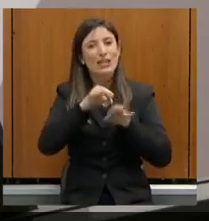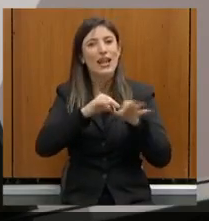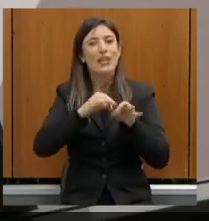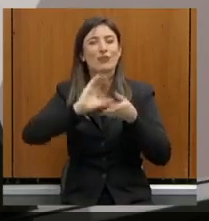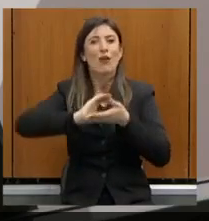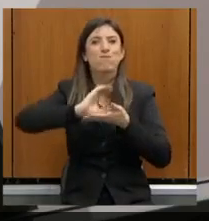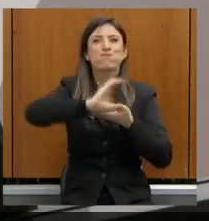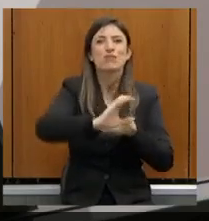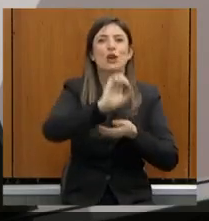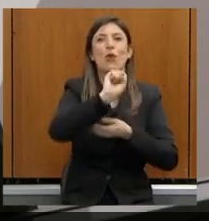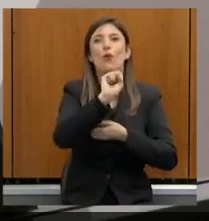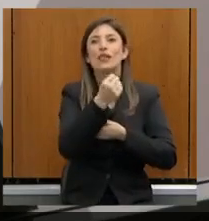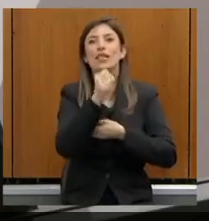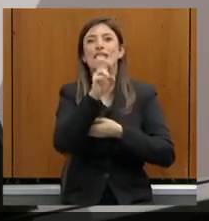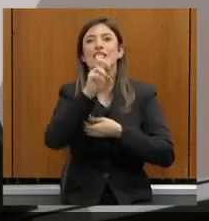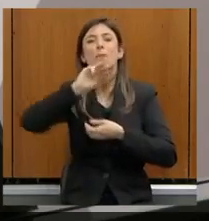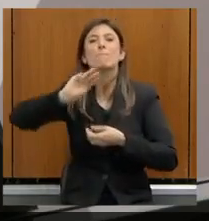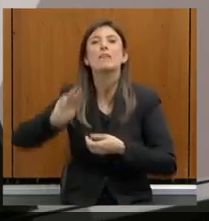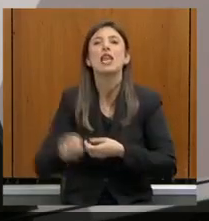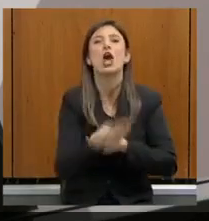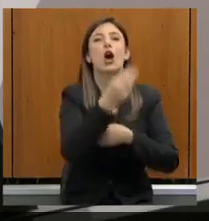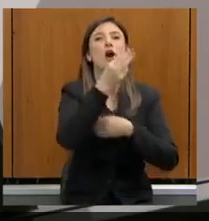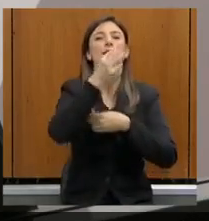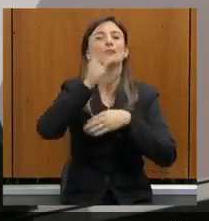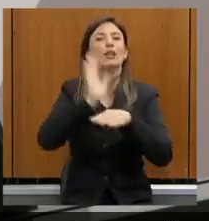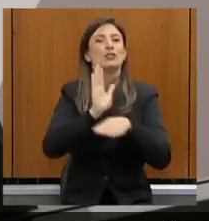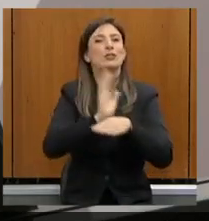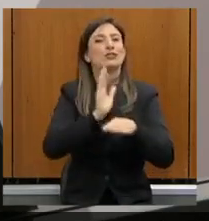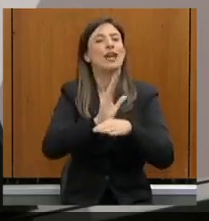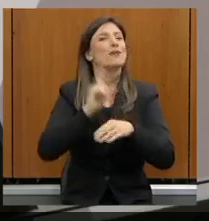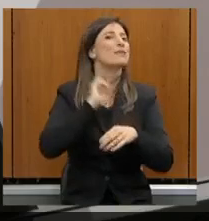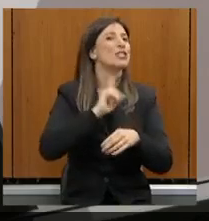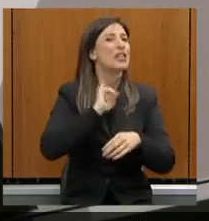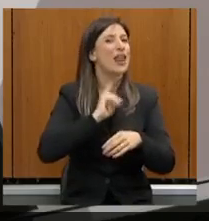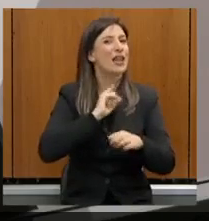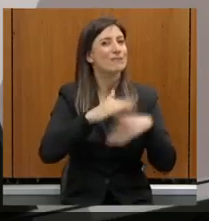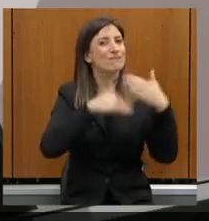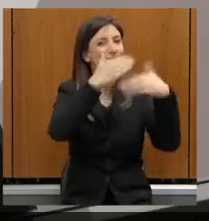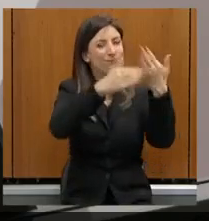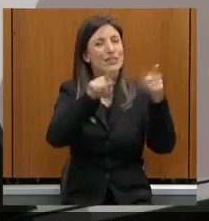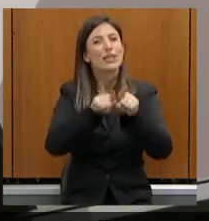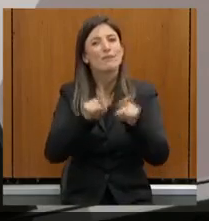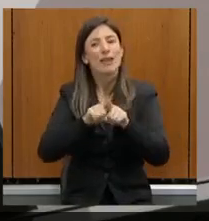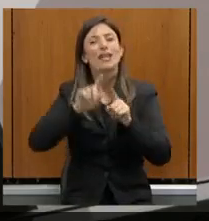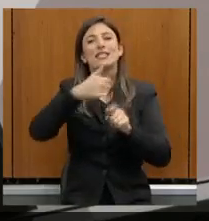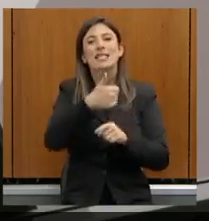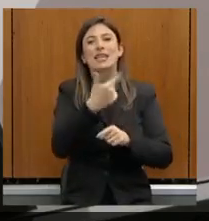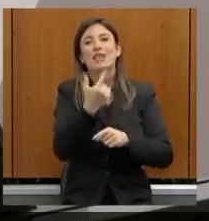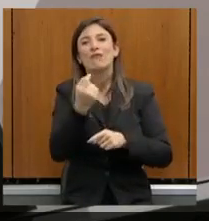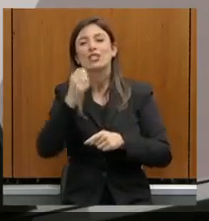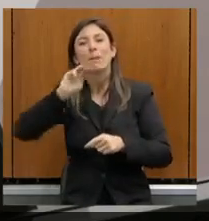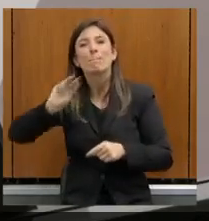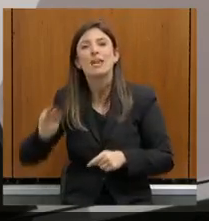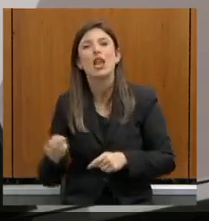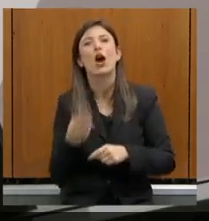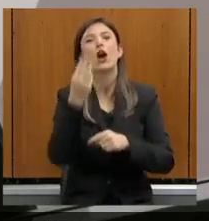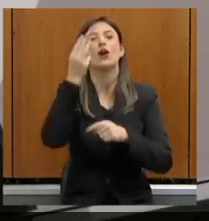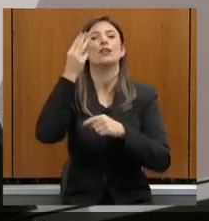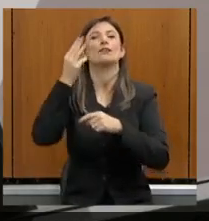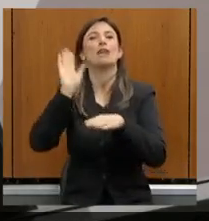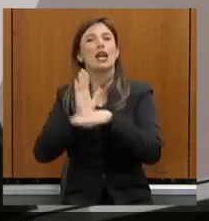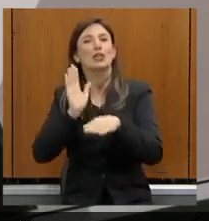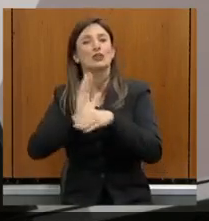de Minas Gerais e mais 120 milhões para a restauração de patrimônio e